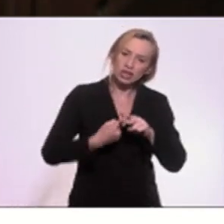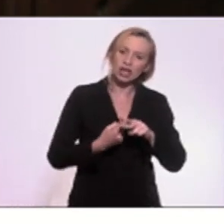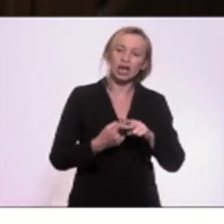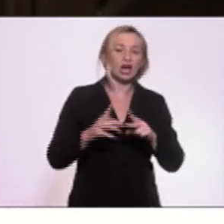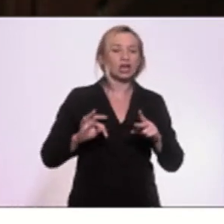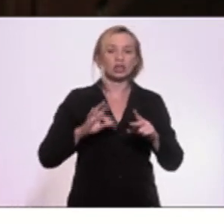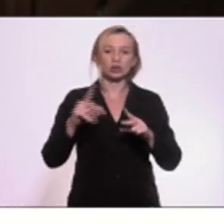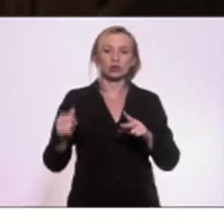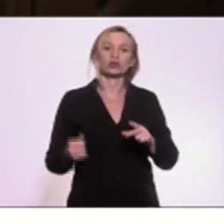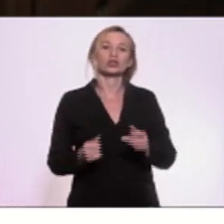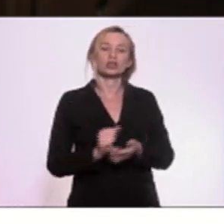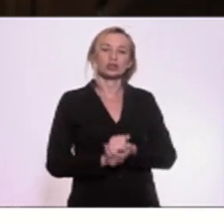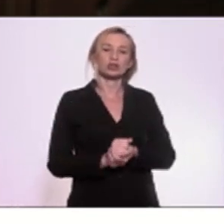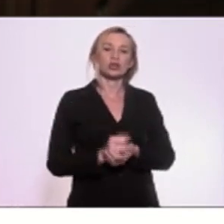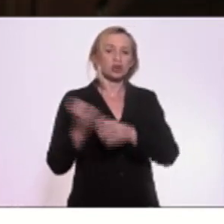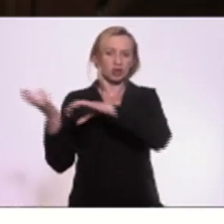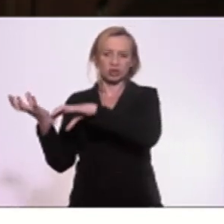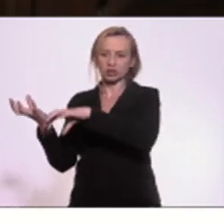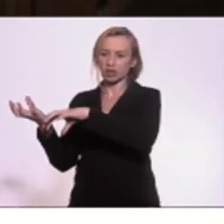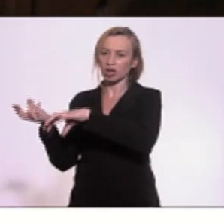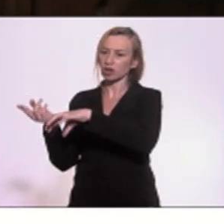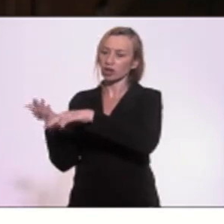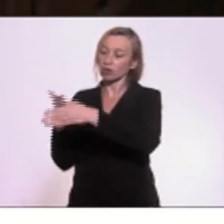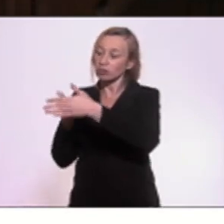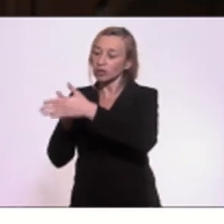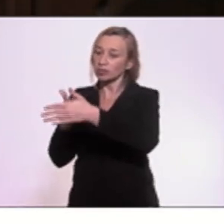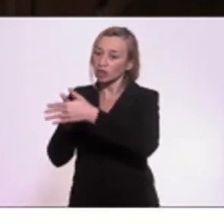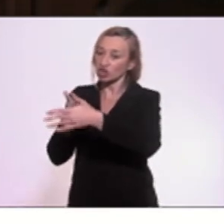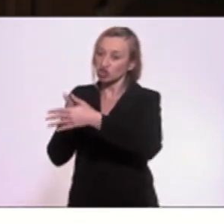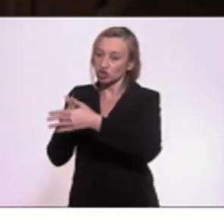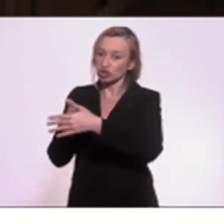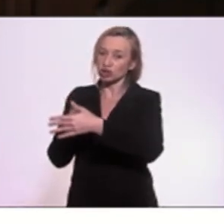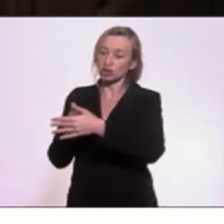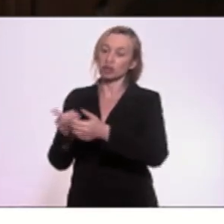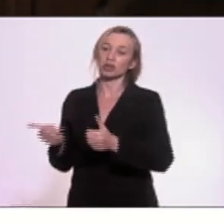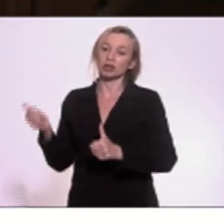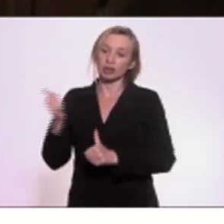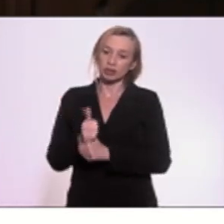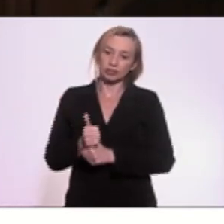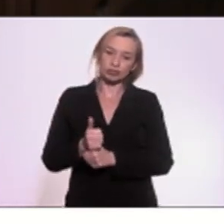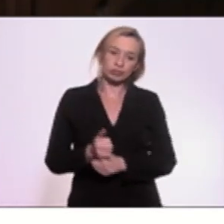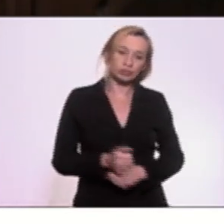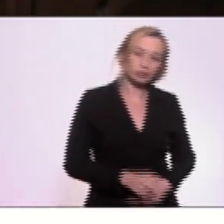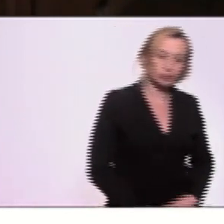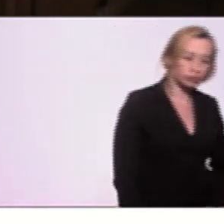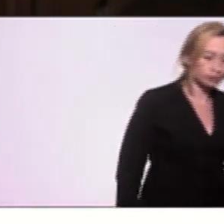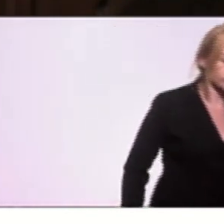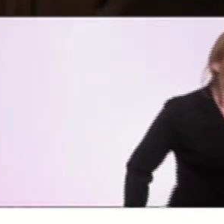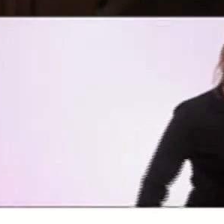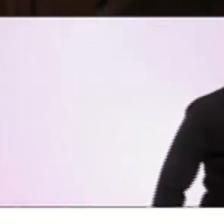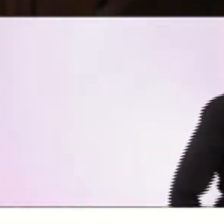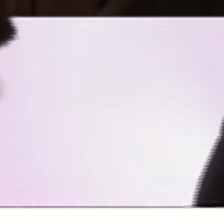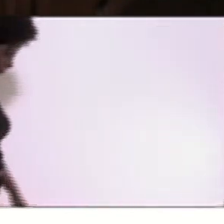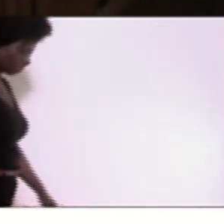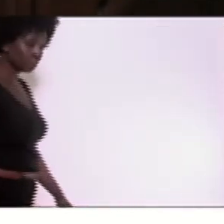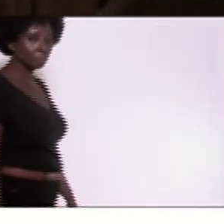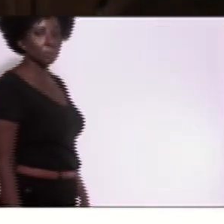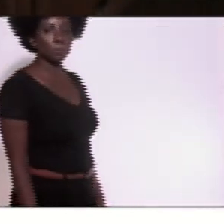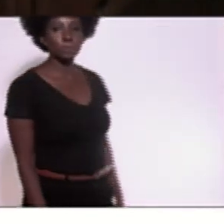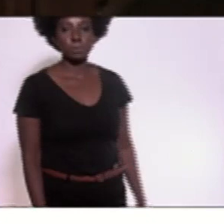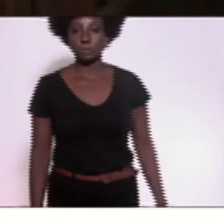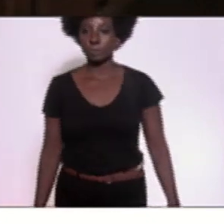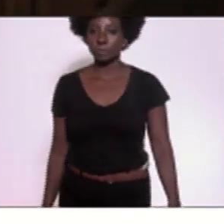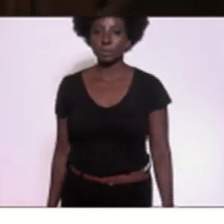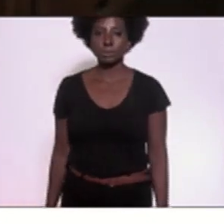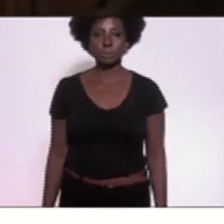pétreas. O Congresso Nacional tem um poder constituinte limitado, ou melhor, derivado, não pode fazê-lo. Então, de fato,